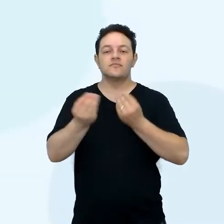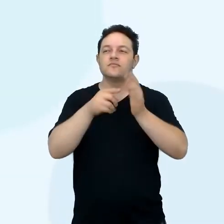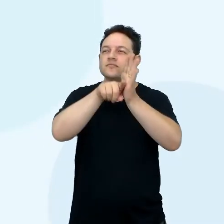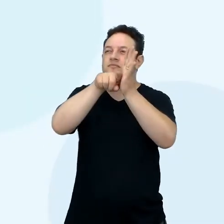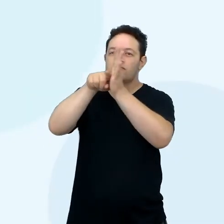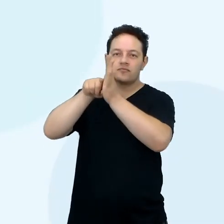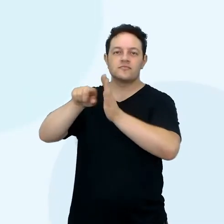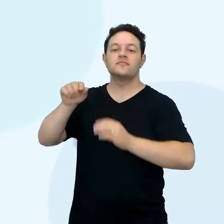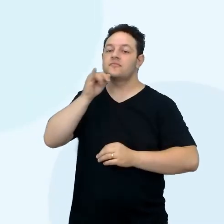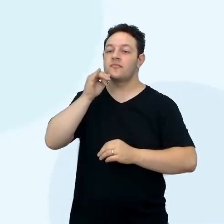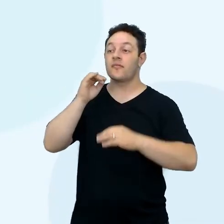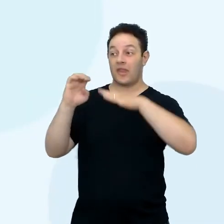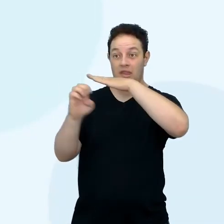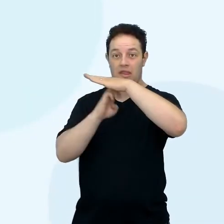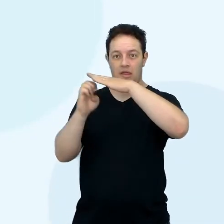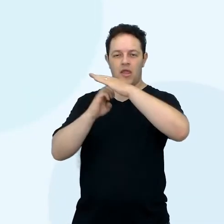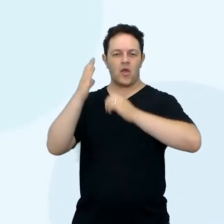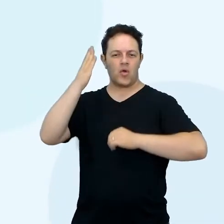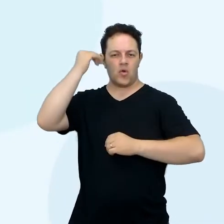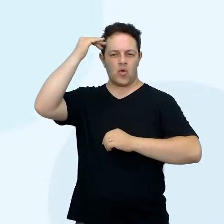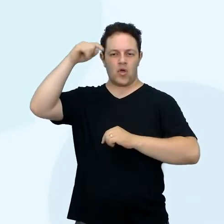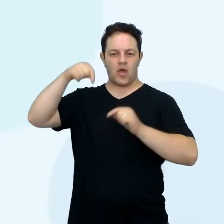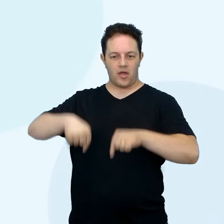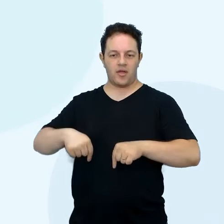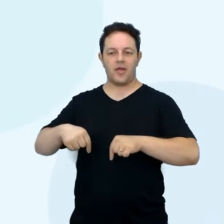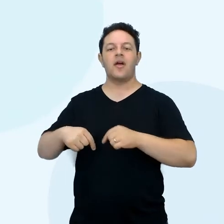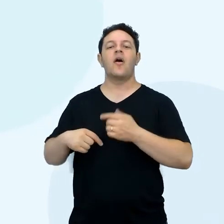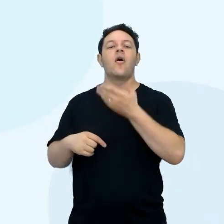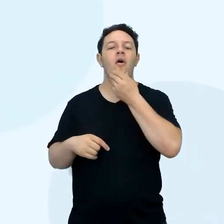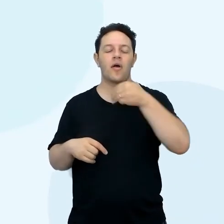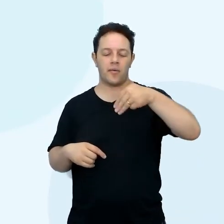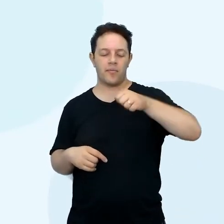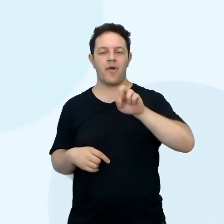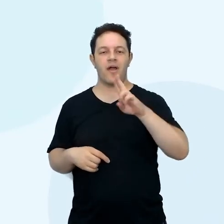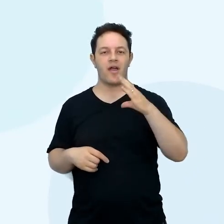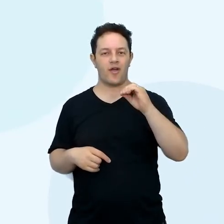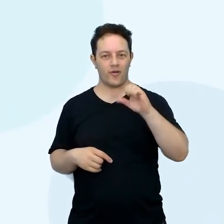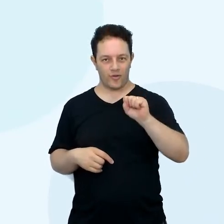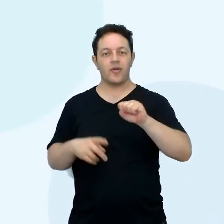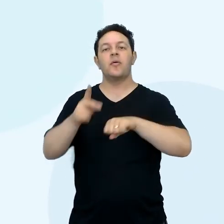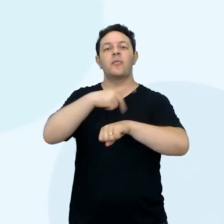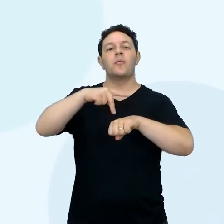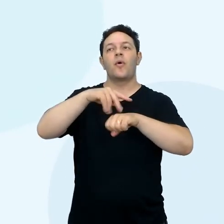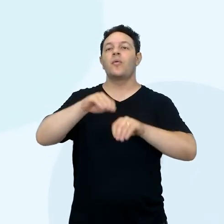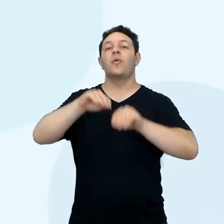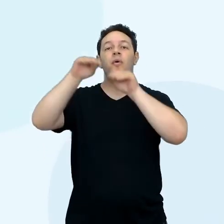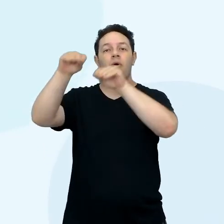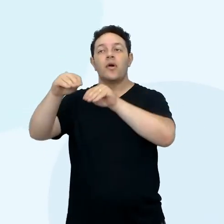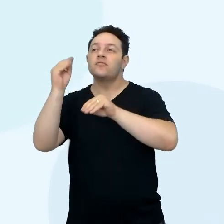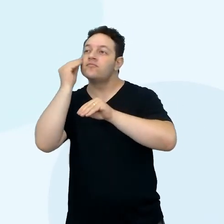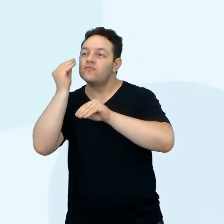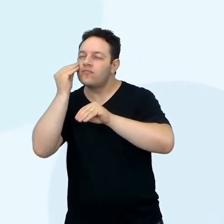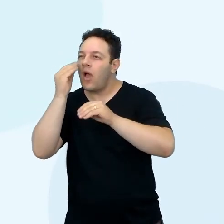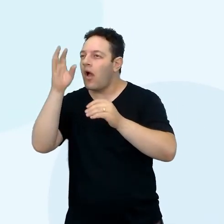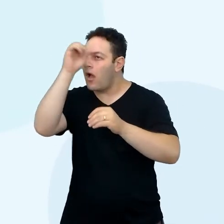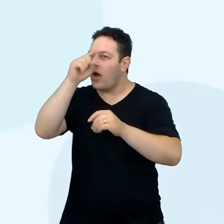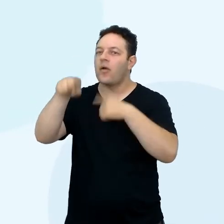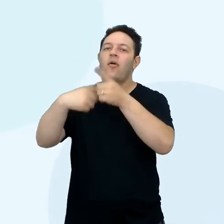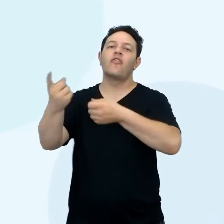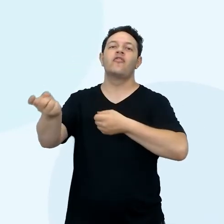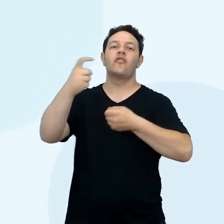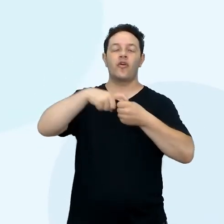a empresa Sucesso é Aqui, foi um sonho idealizado por Marcos, residente em outro país com a pretensão de voltar ao Brasil